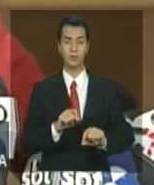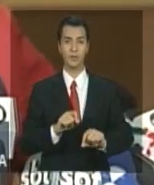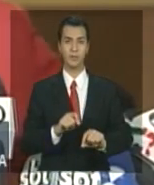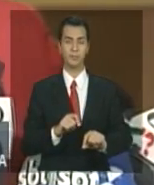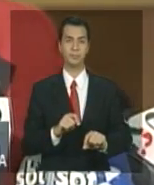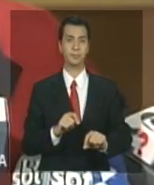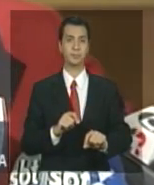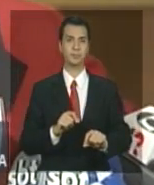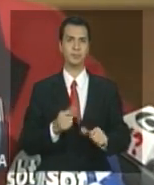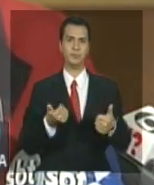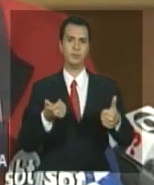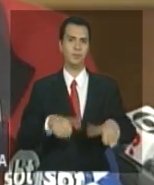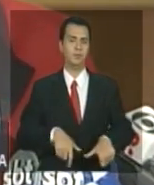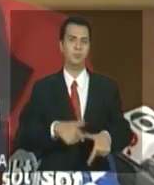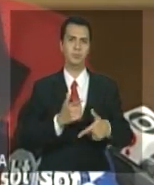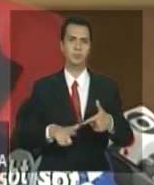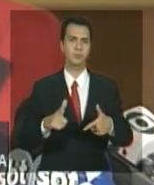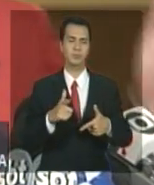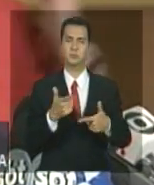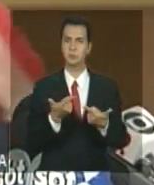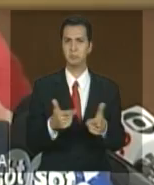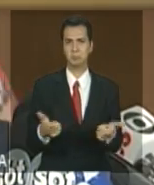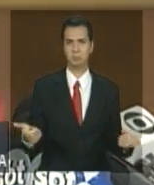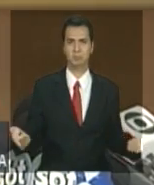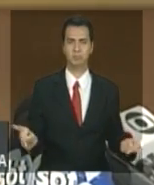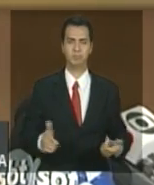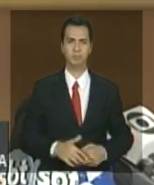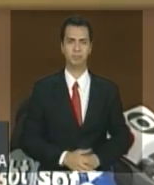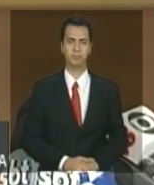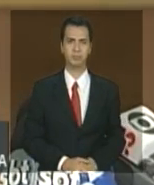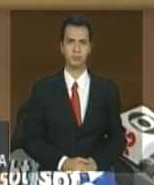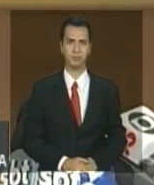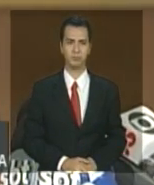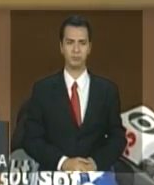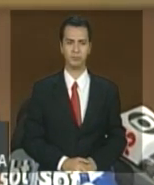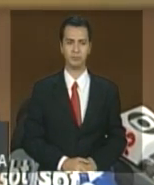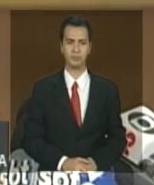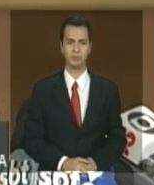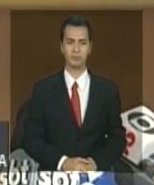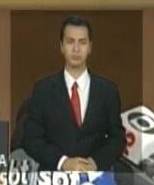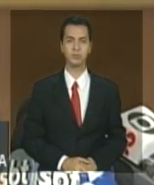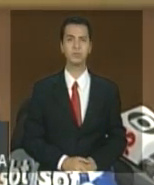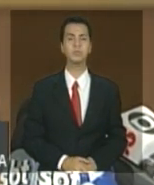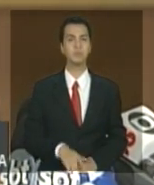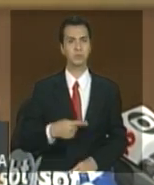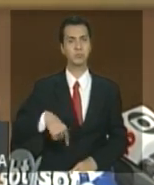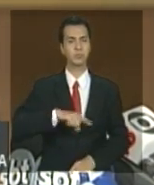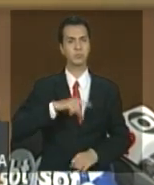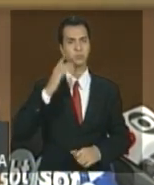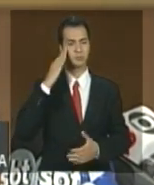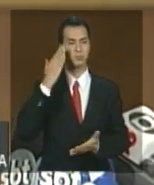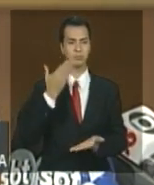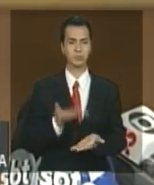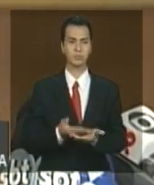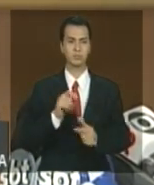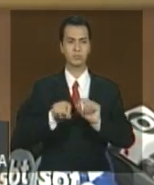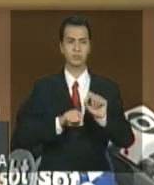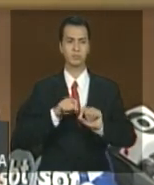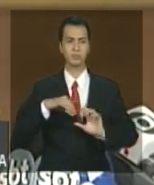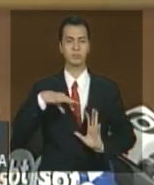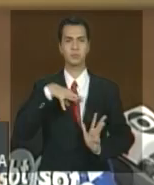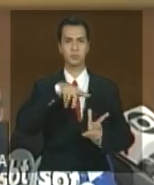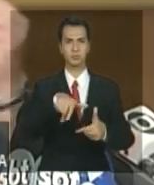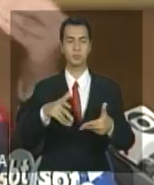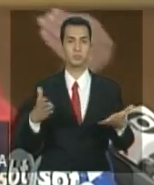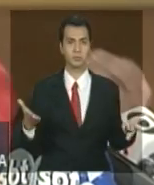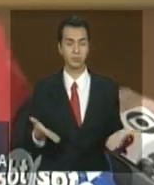efeito negativo da expansão monetária. Mesmo considerando, e nós reconhecemos isso, que o mundo